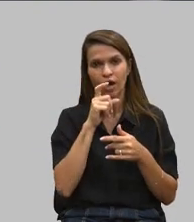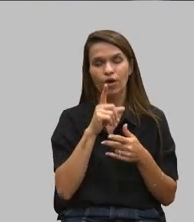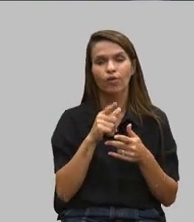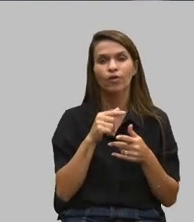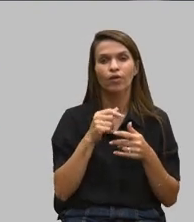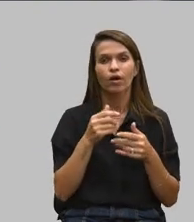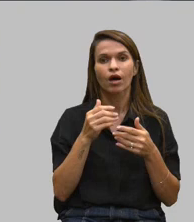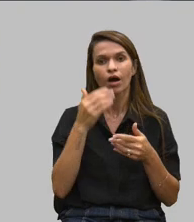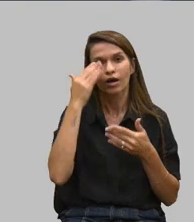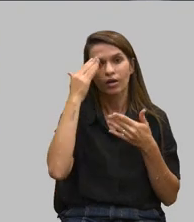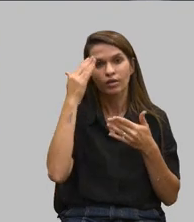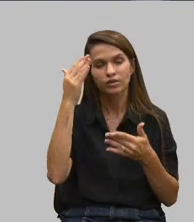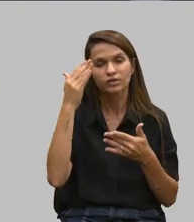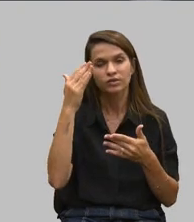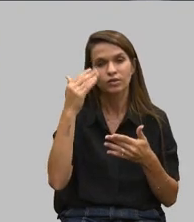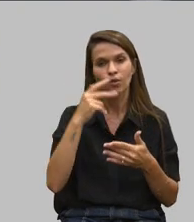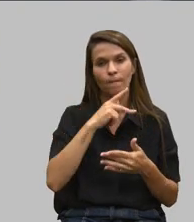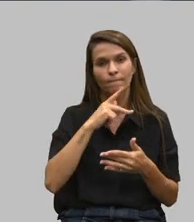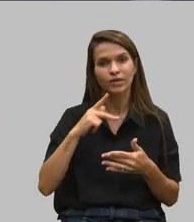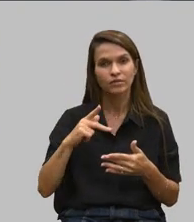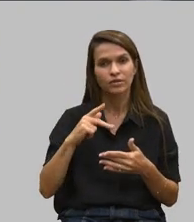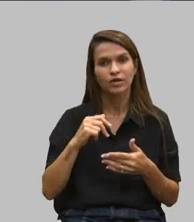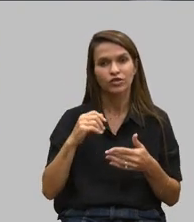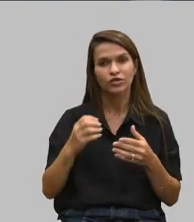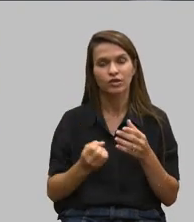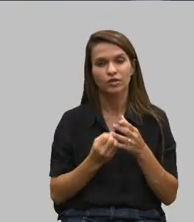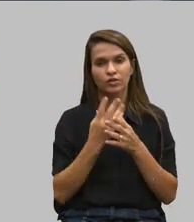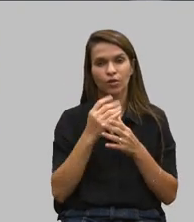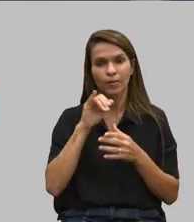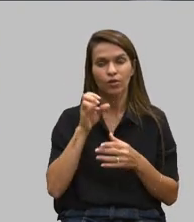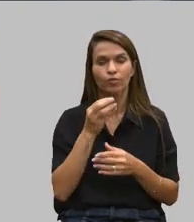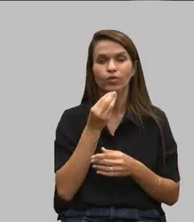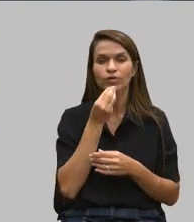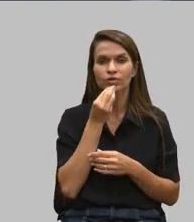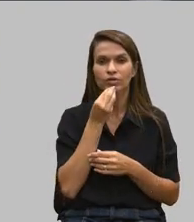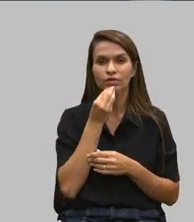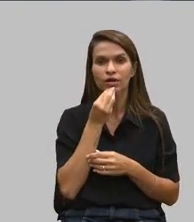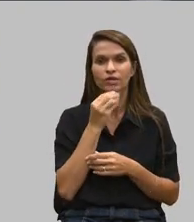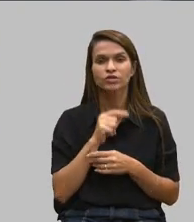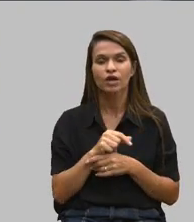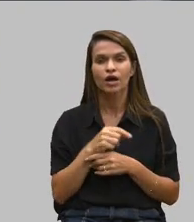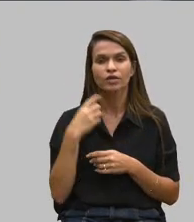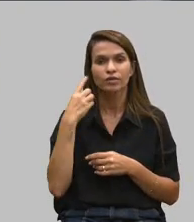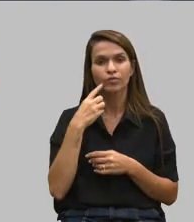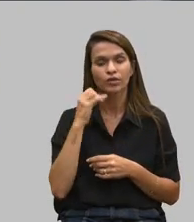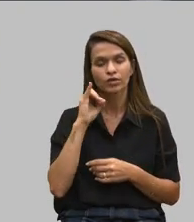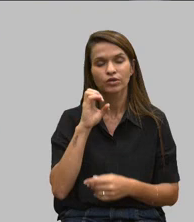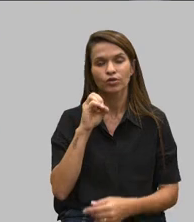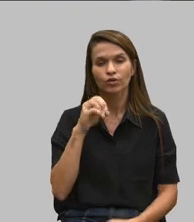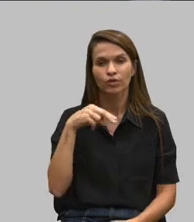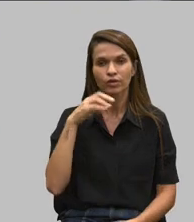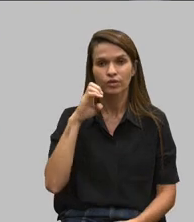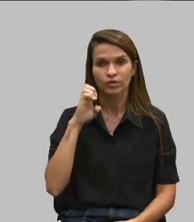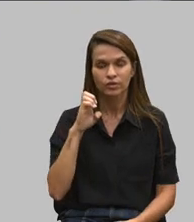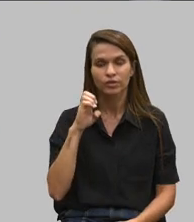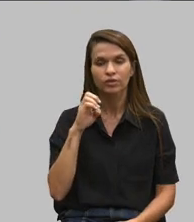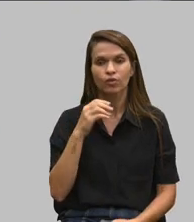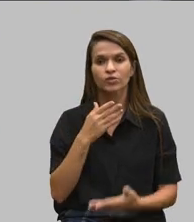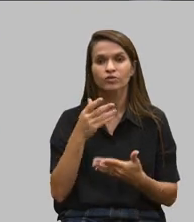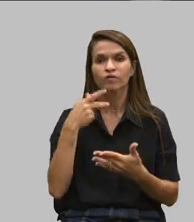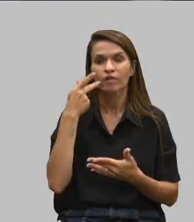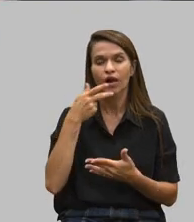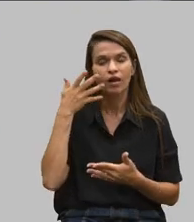a Vicente né presidente da fundação pela oportunidade a deputada Pinheiro começou falando sobre o a